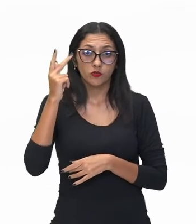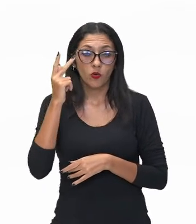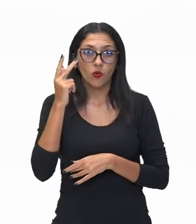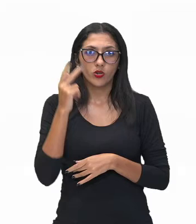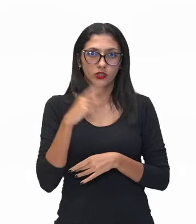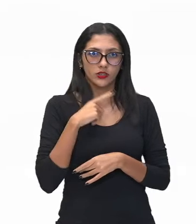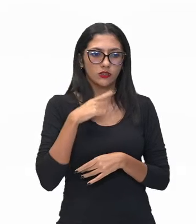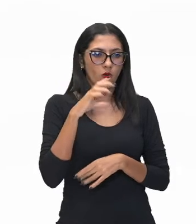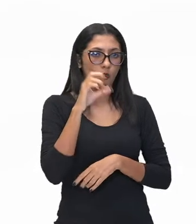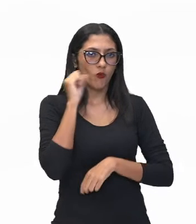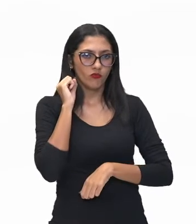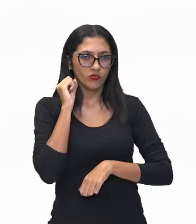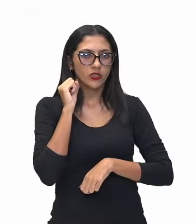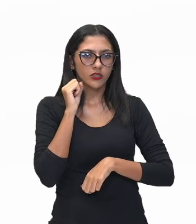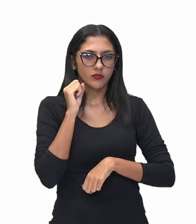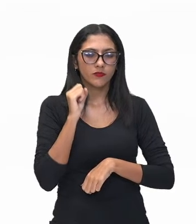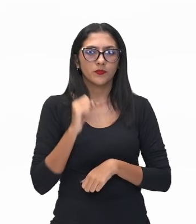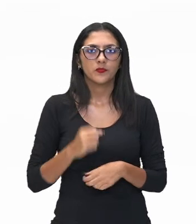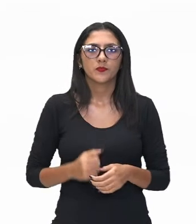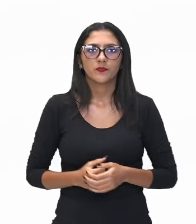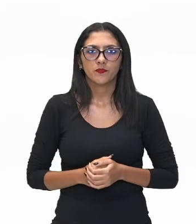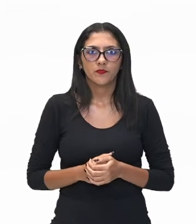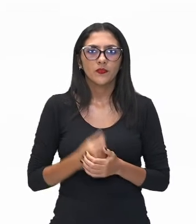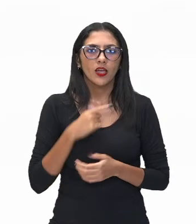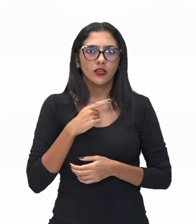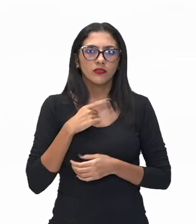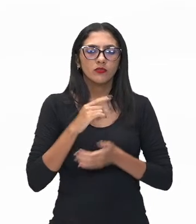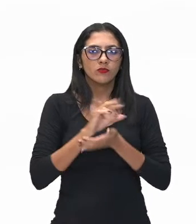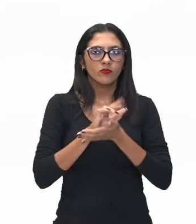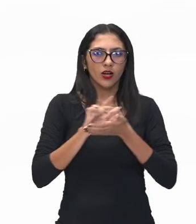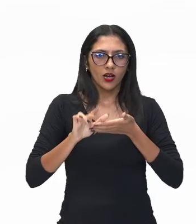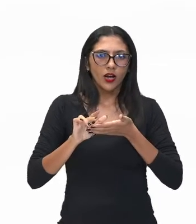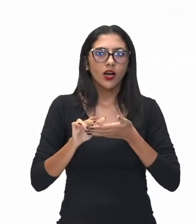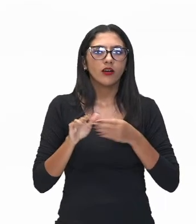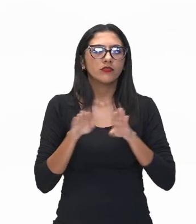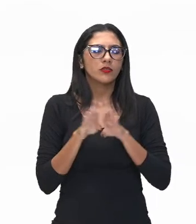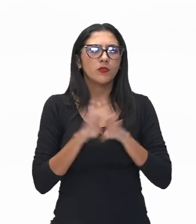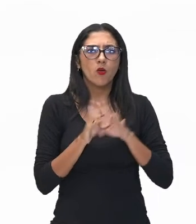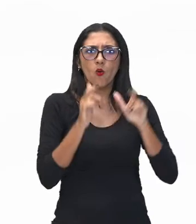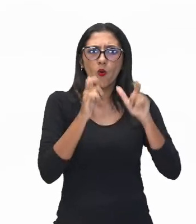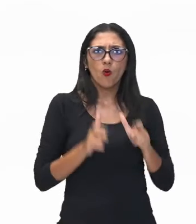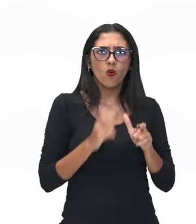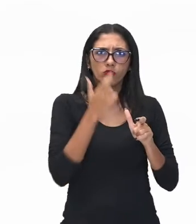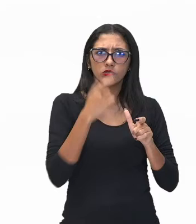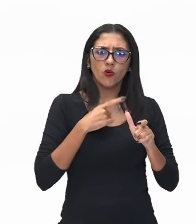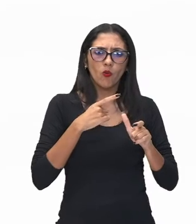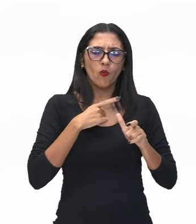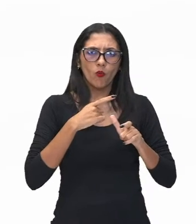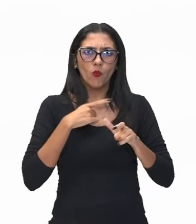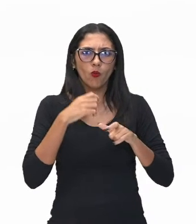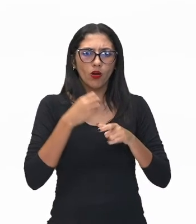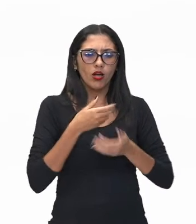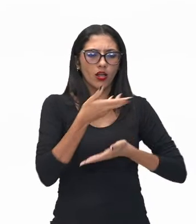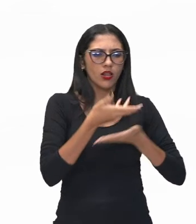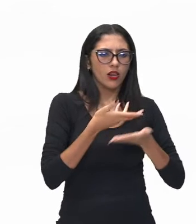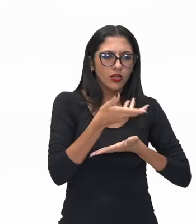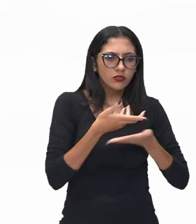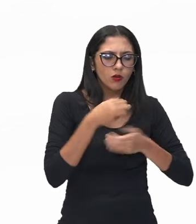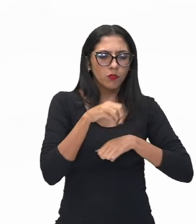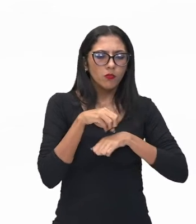interlocutores, que imagem um tem do outro, em que momento e lugar ocorre a interação, com